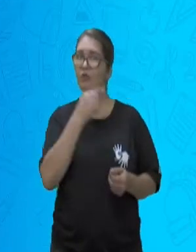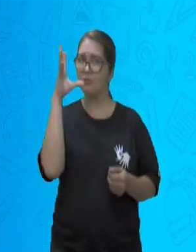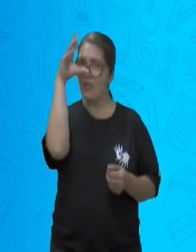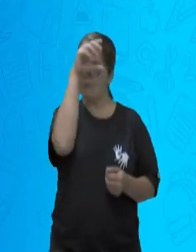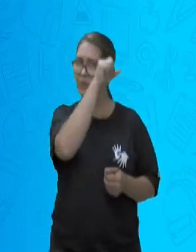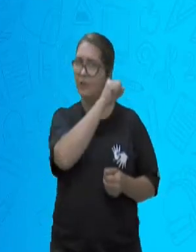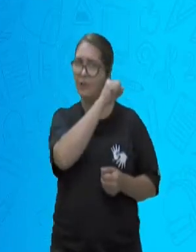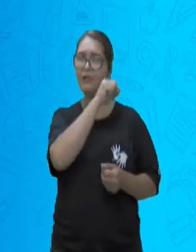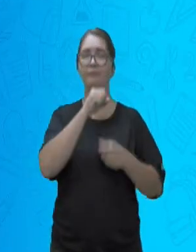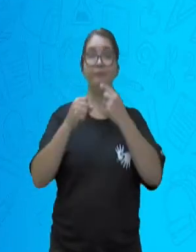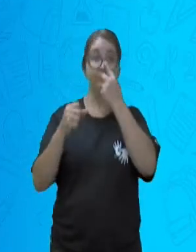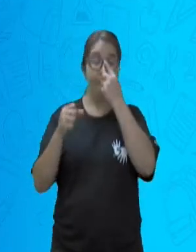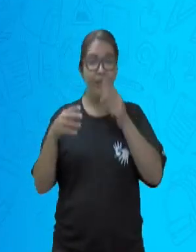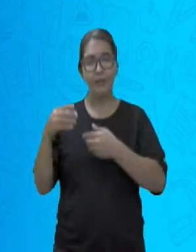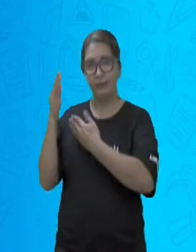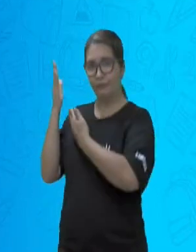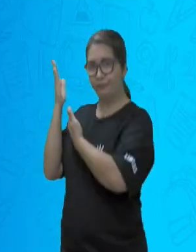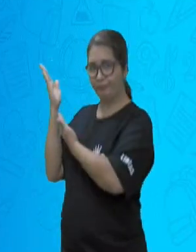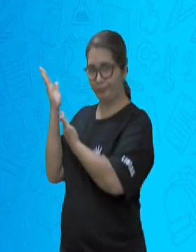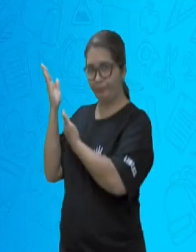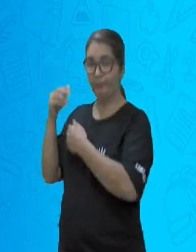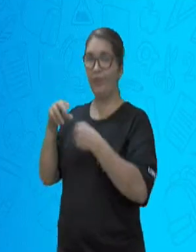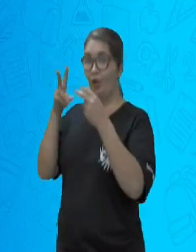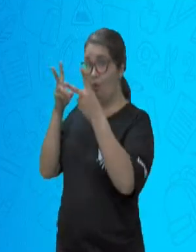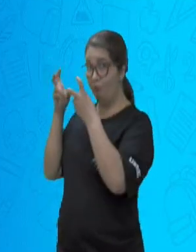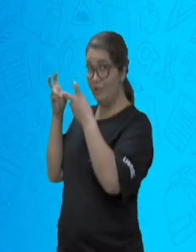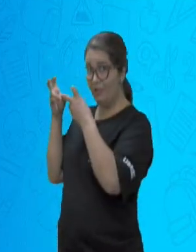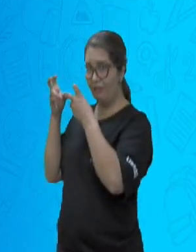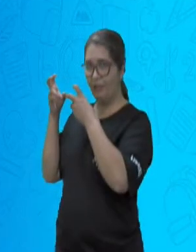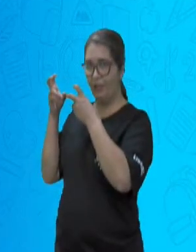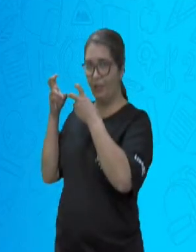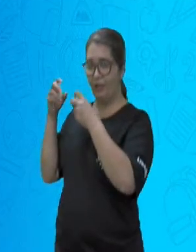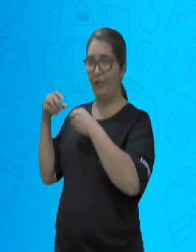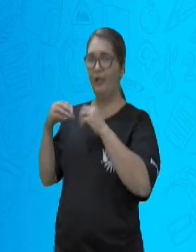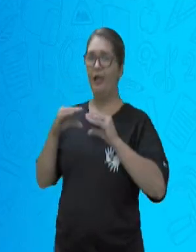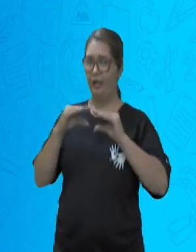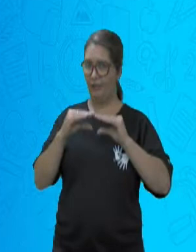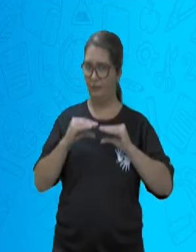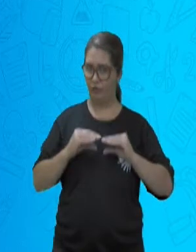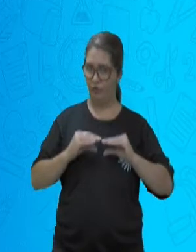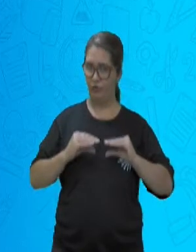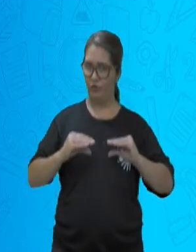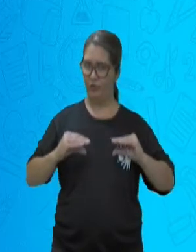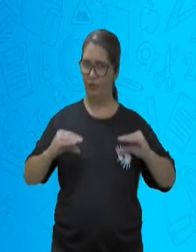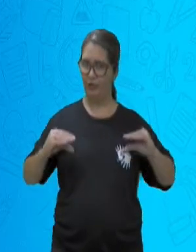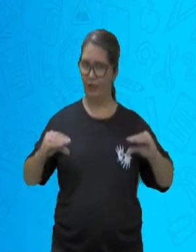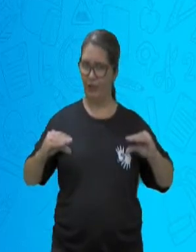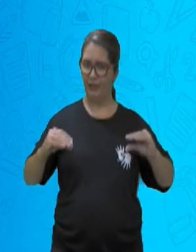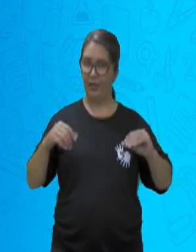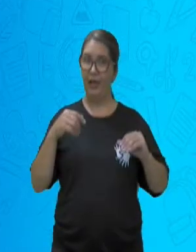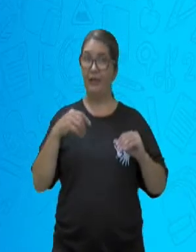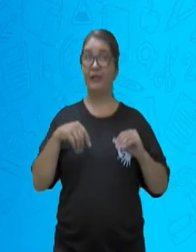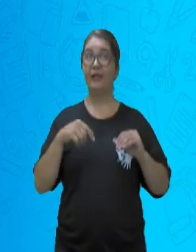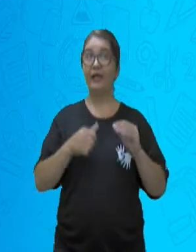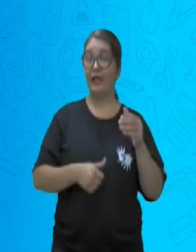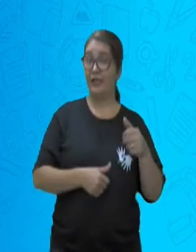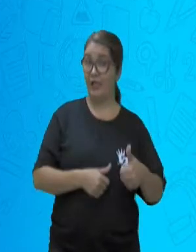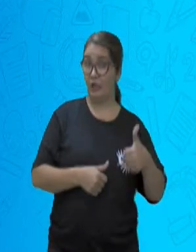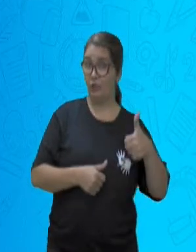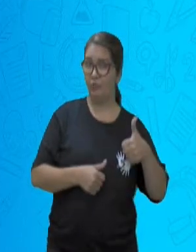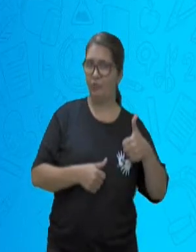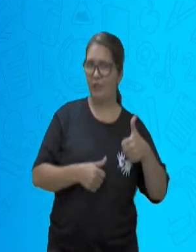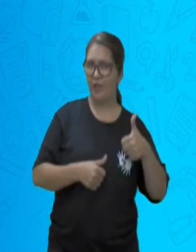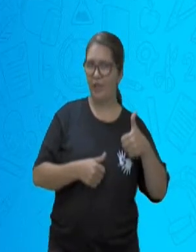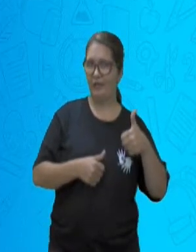pirâmide alimentar, vocês podem ver que ela é dividida por partes. Então, nós temos os elementos energéticos